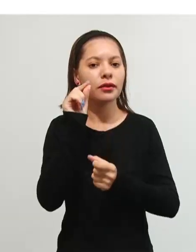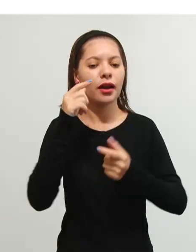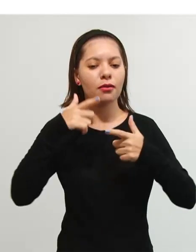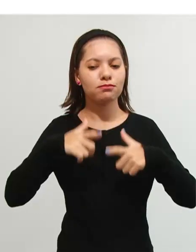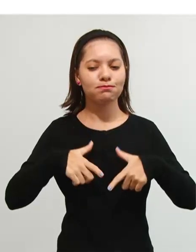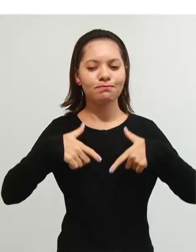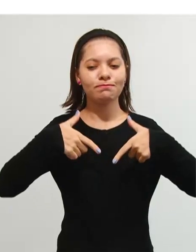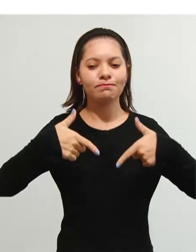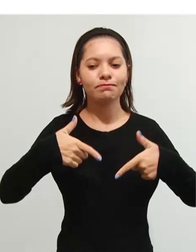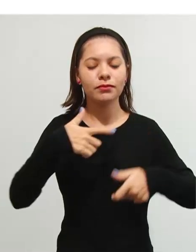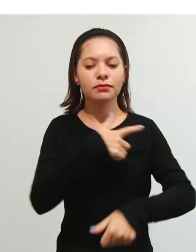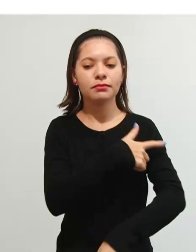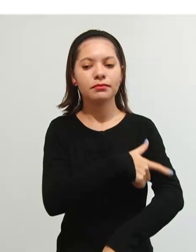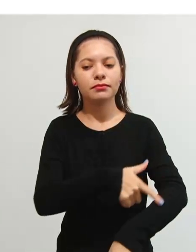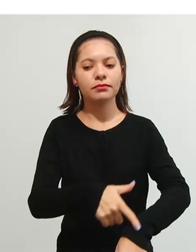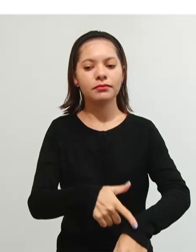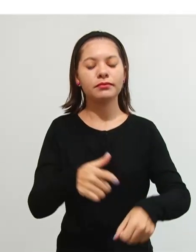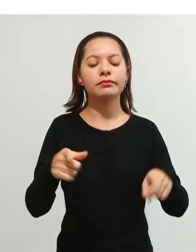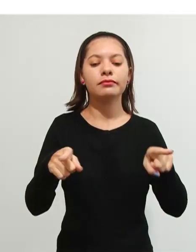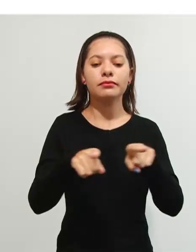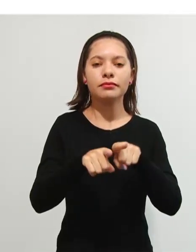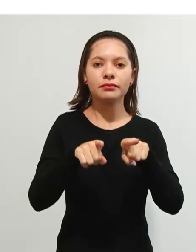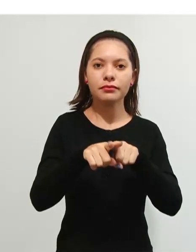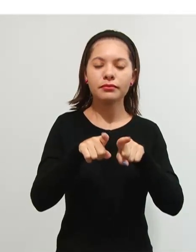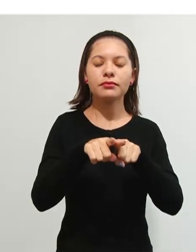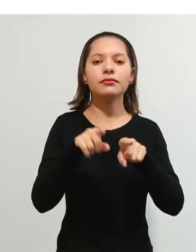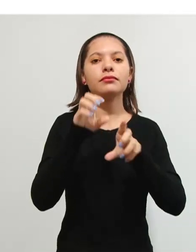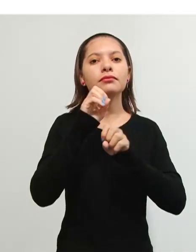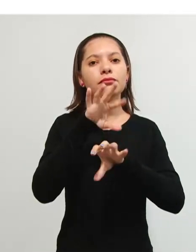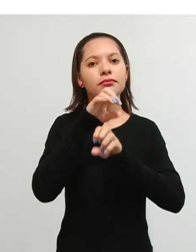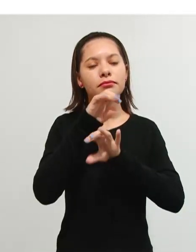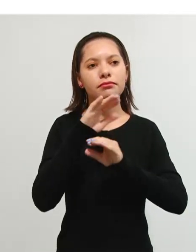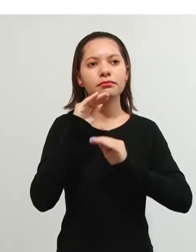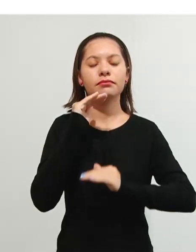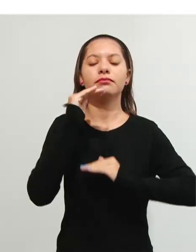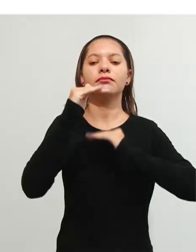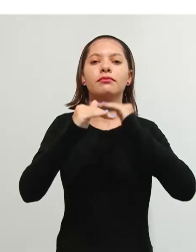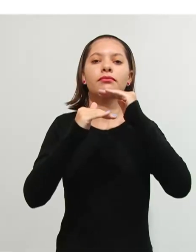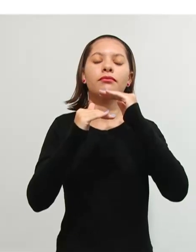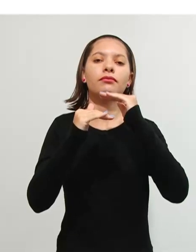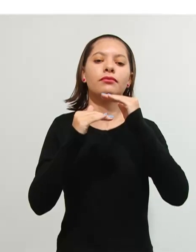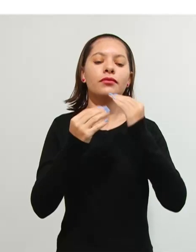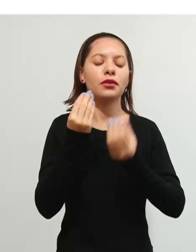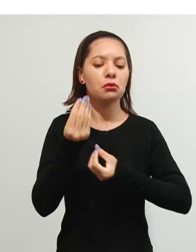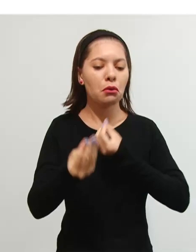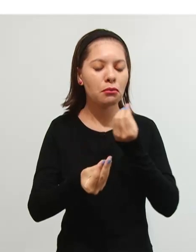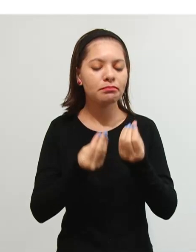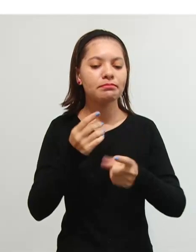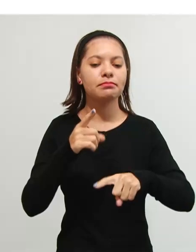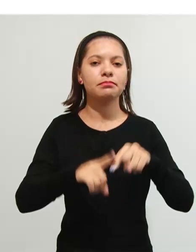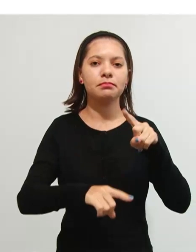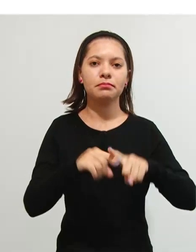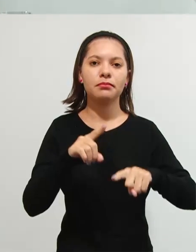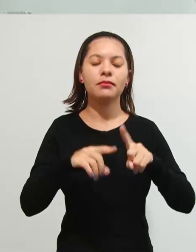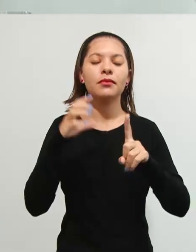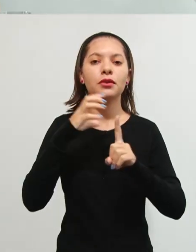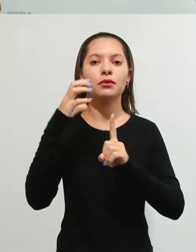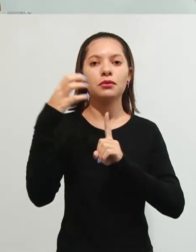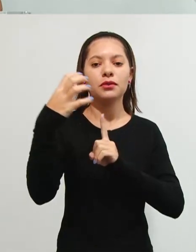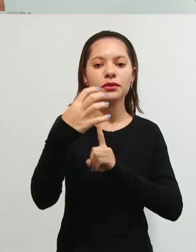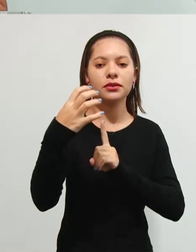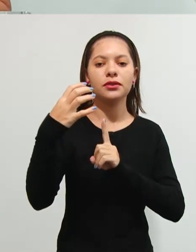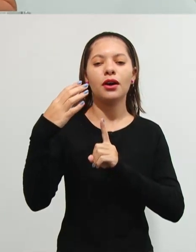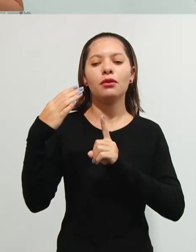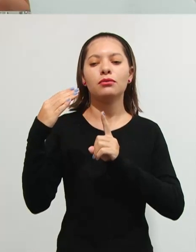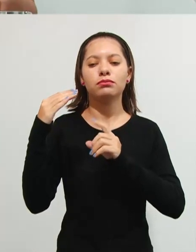a passo, uma educação ou um procedimento mais instrumentalizado que influenciou durante